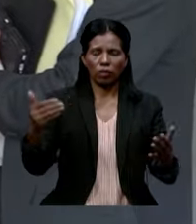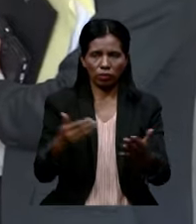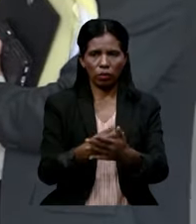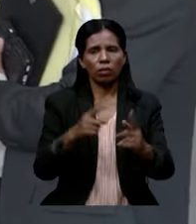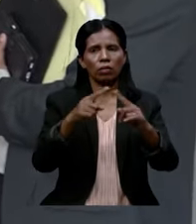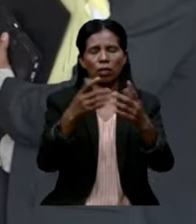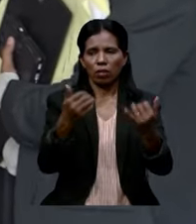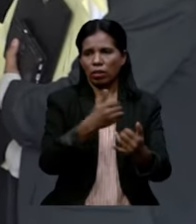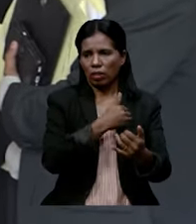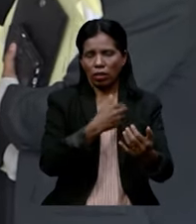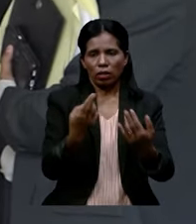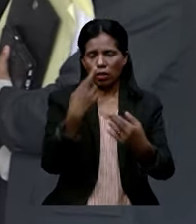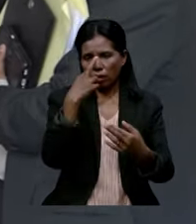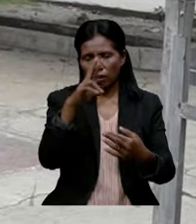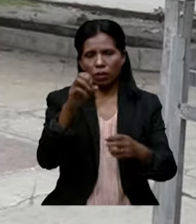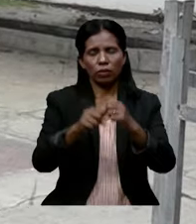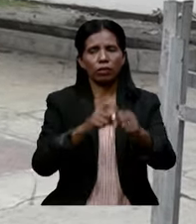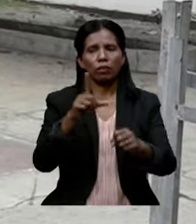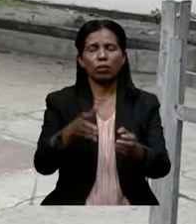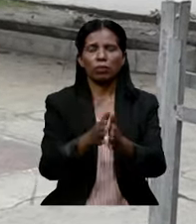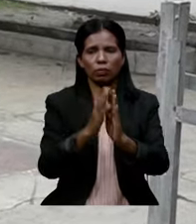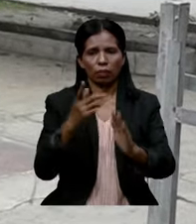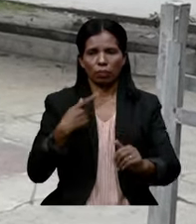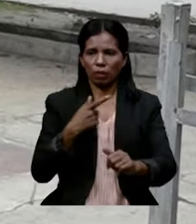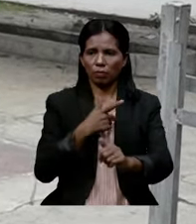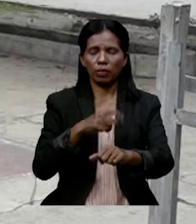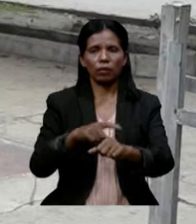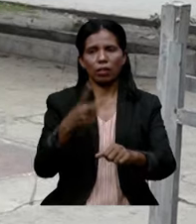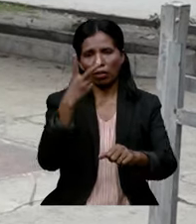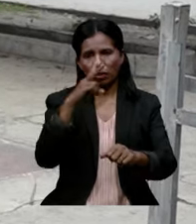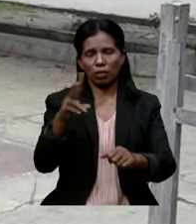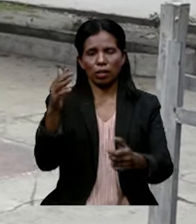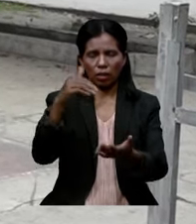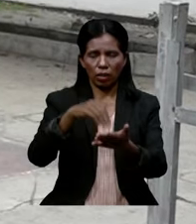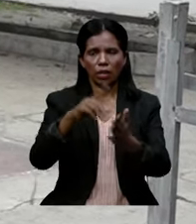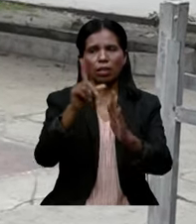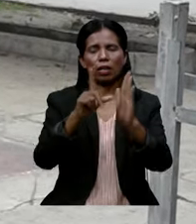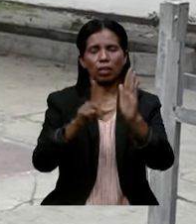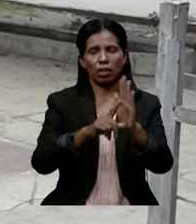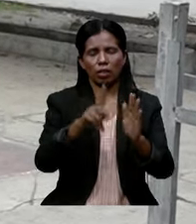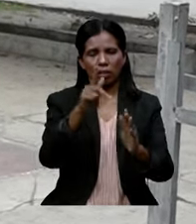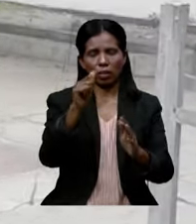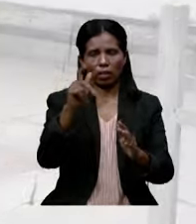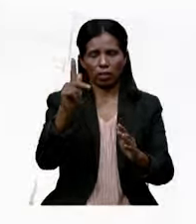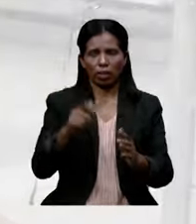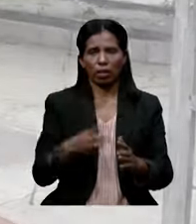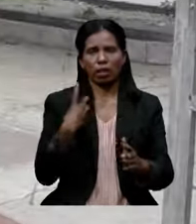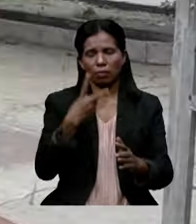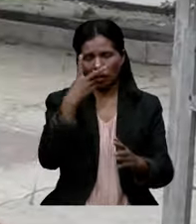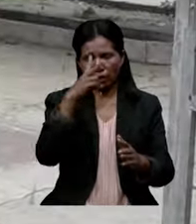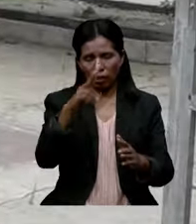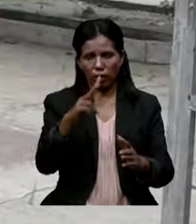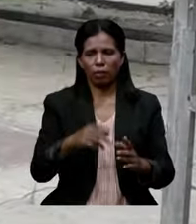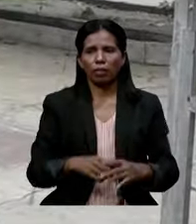dia resolvido, Sociedade Civil mostrou sobre o Parlamento Nacional a torre V lei CAC. Nebe a maré, que é o processo de